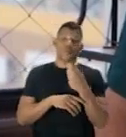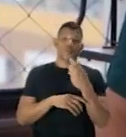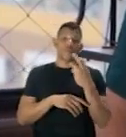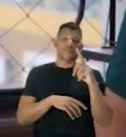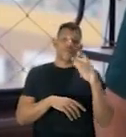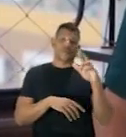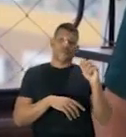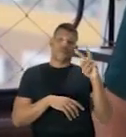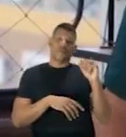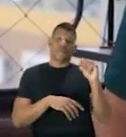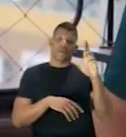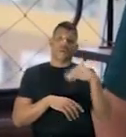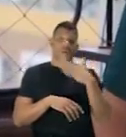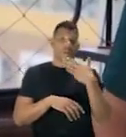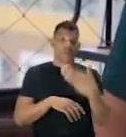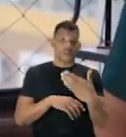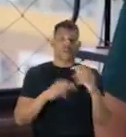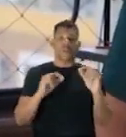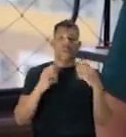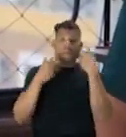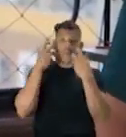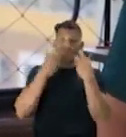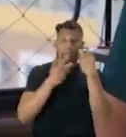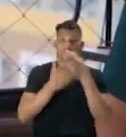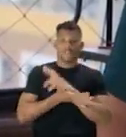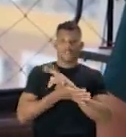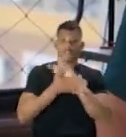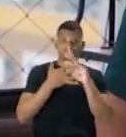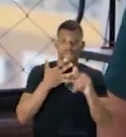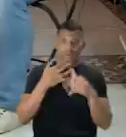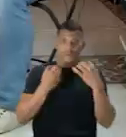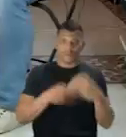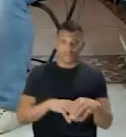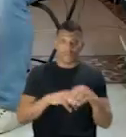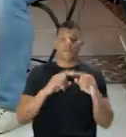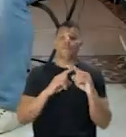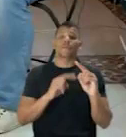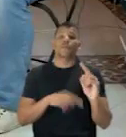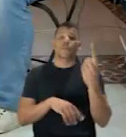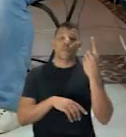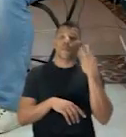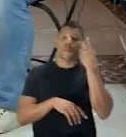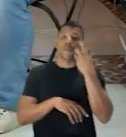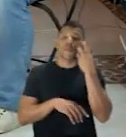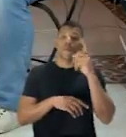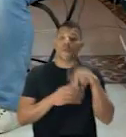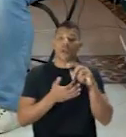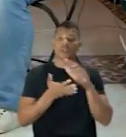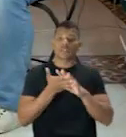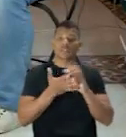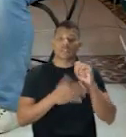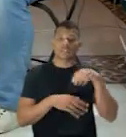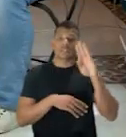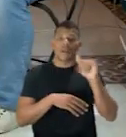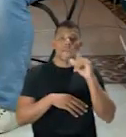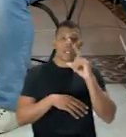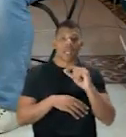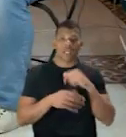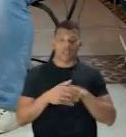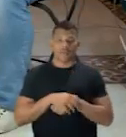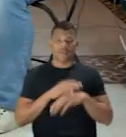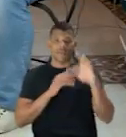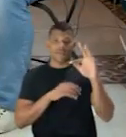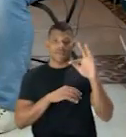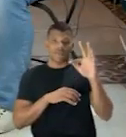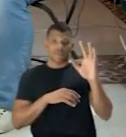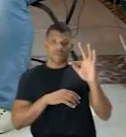de eu gravar. E aí eu saí pedindo música a vários compositores. E uma delas era um samba da Fátima Guedes.